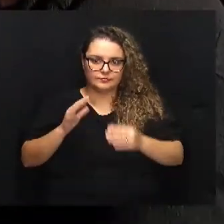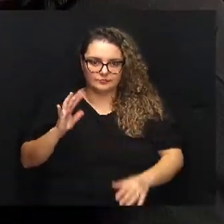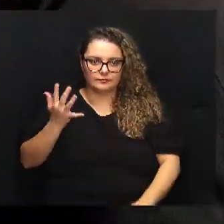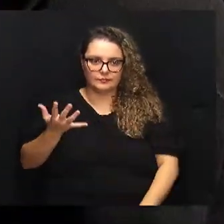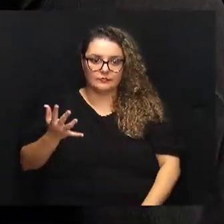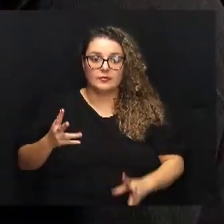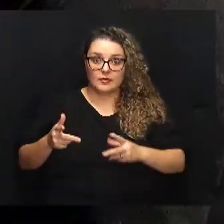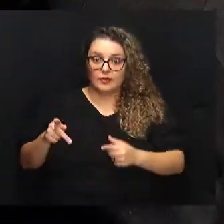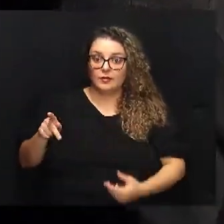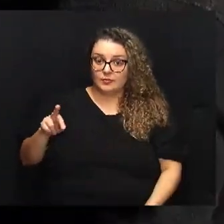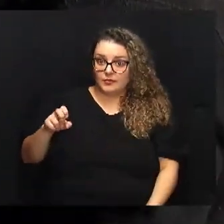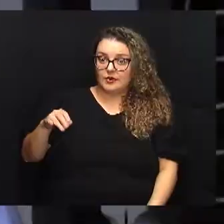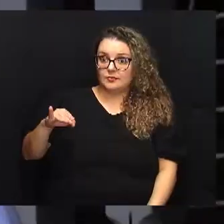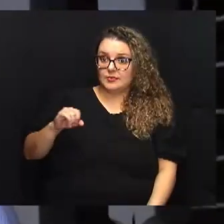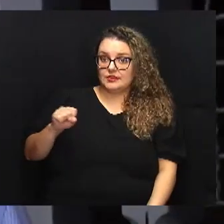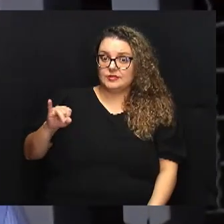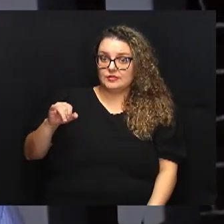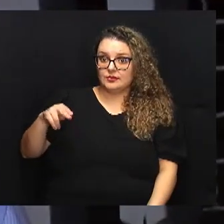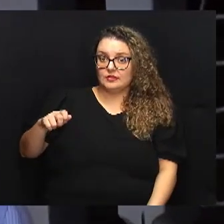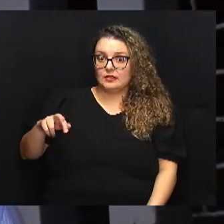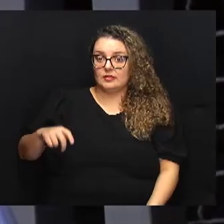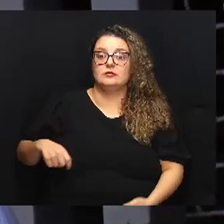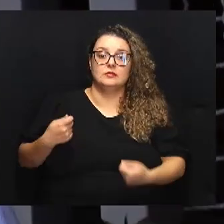os permissionários também tiveram que investir